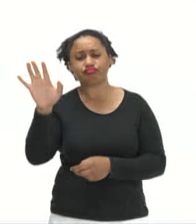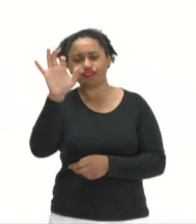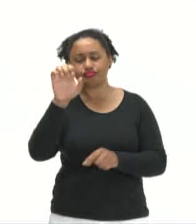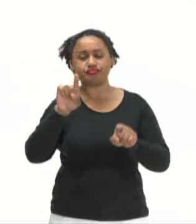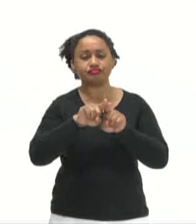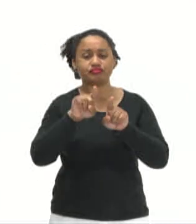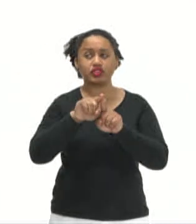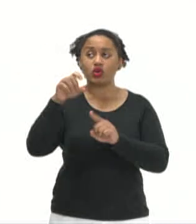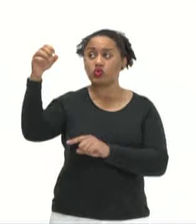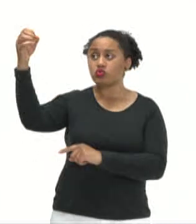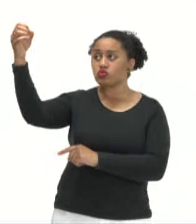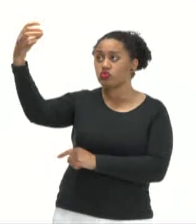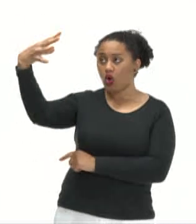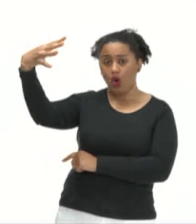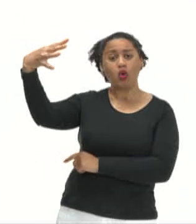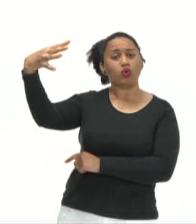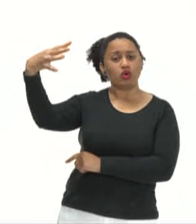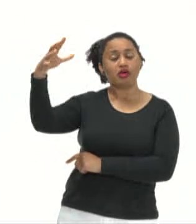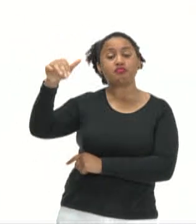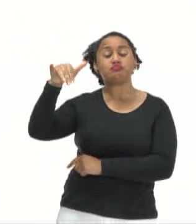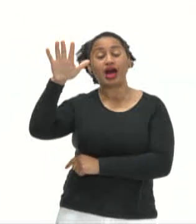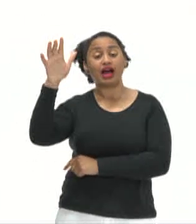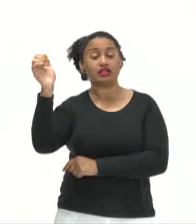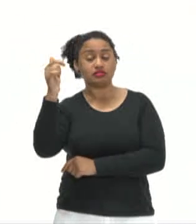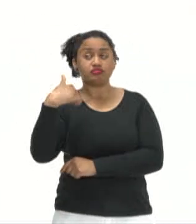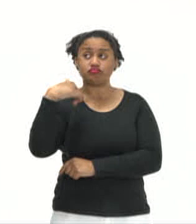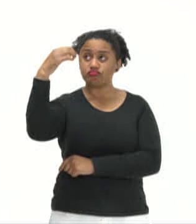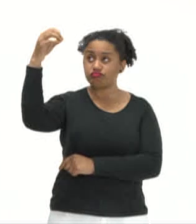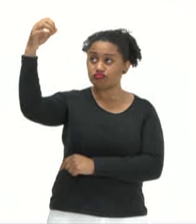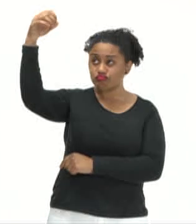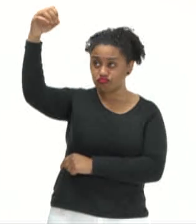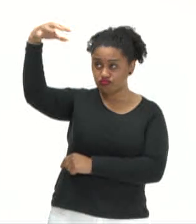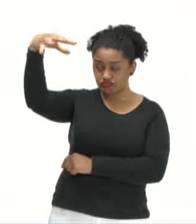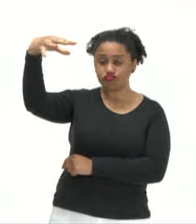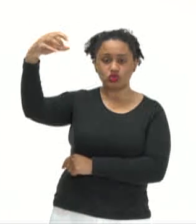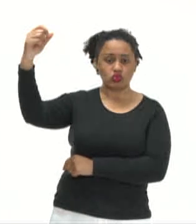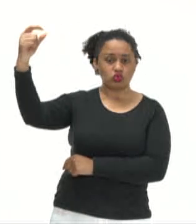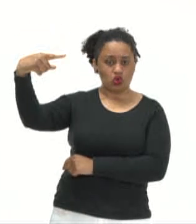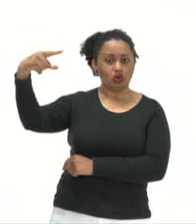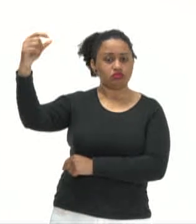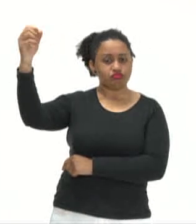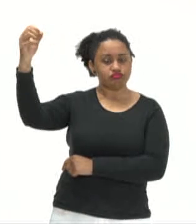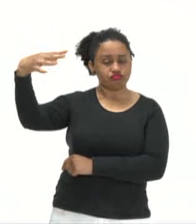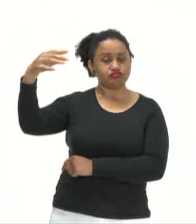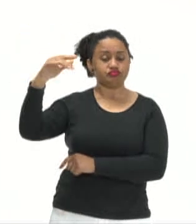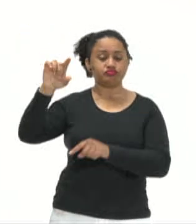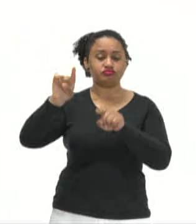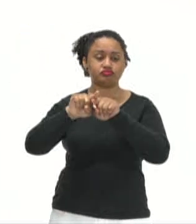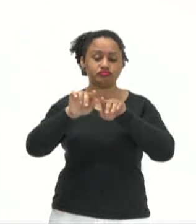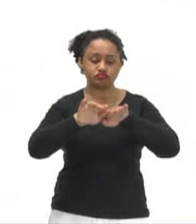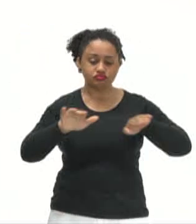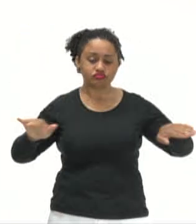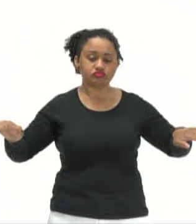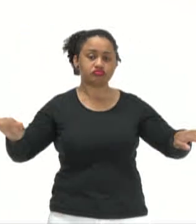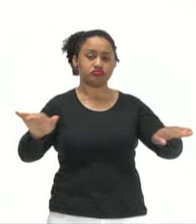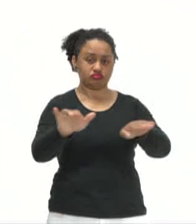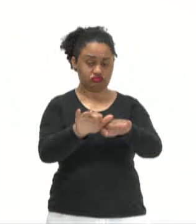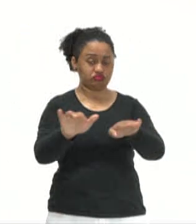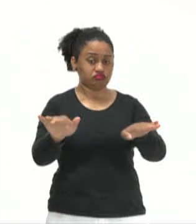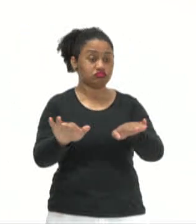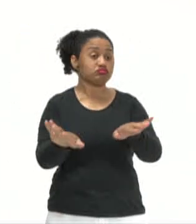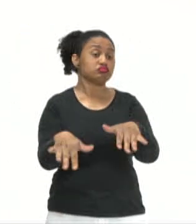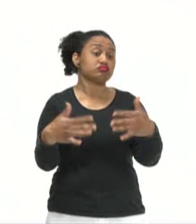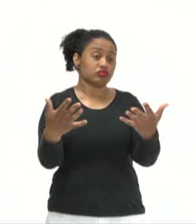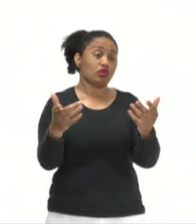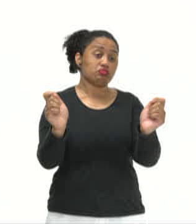solar estiver brilhando acima do observador em a baixa altitude ou ângulo, ou seja, ele